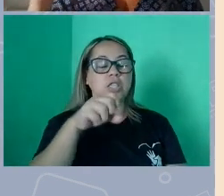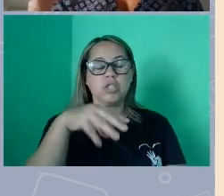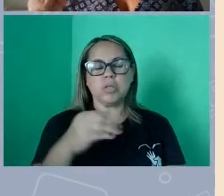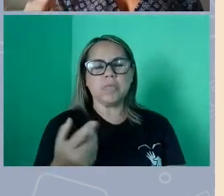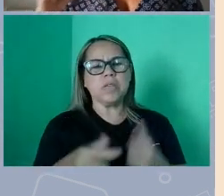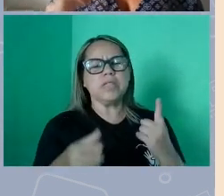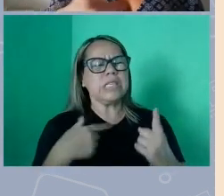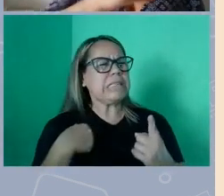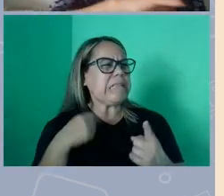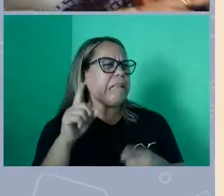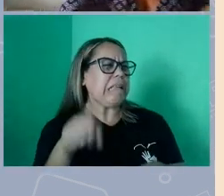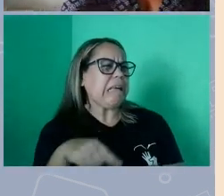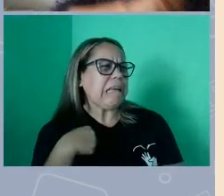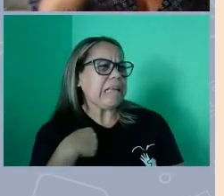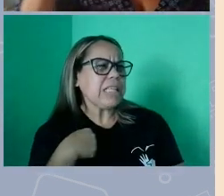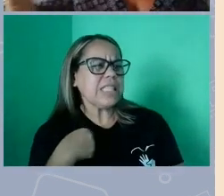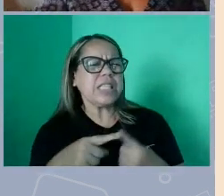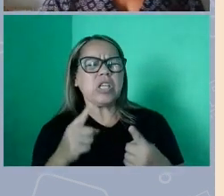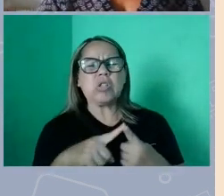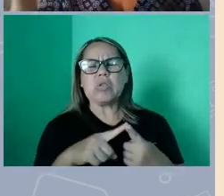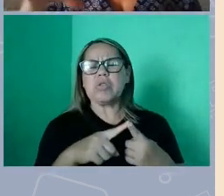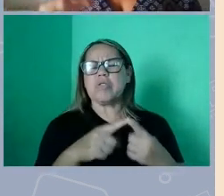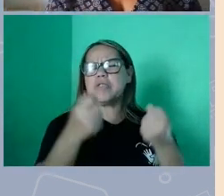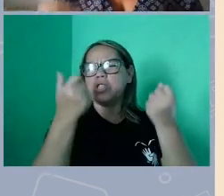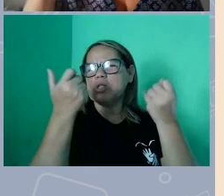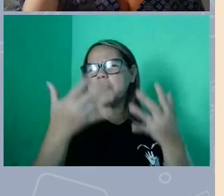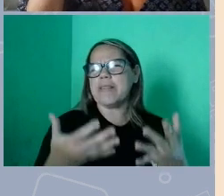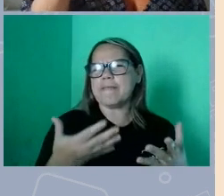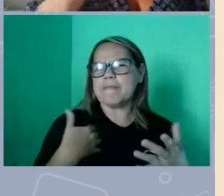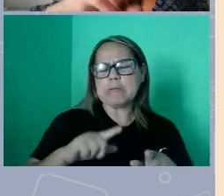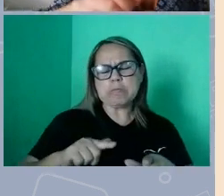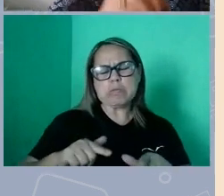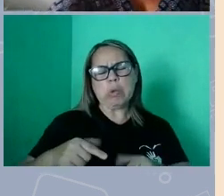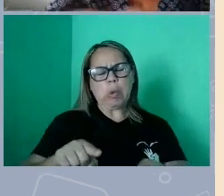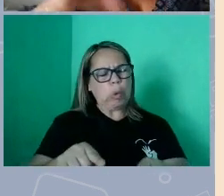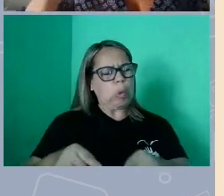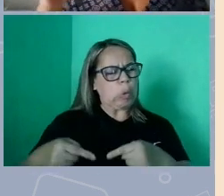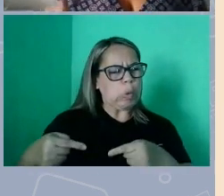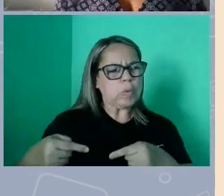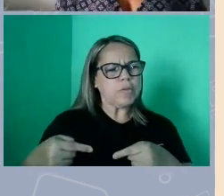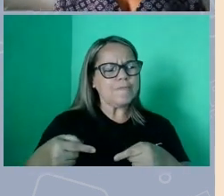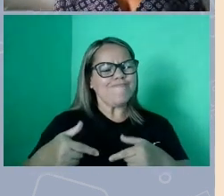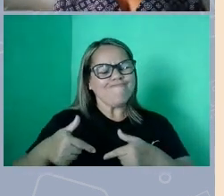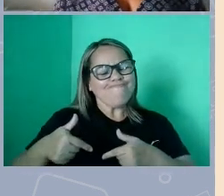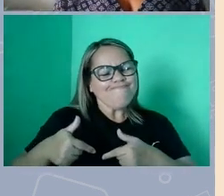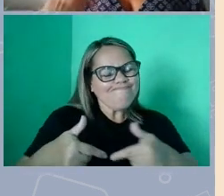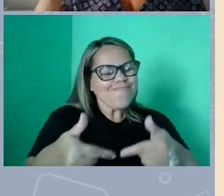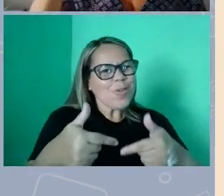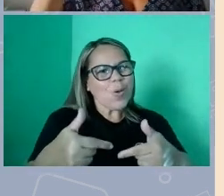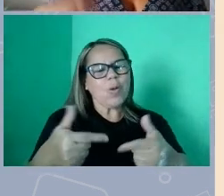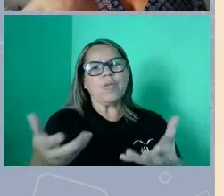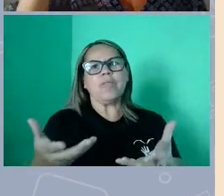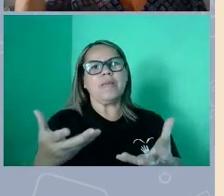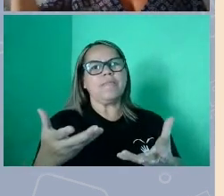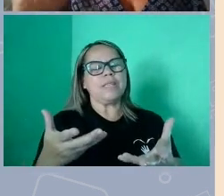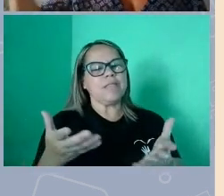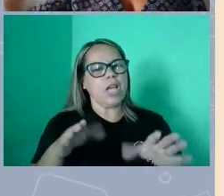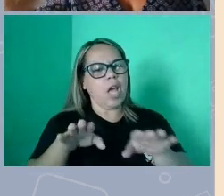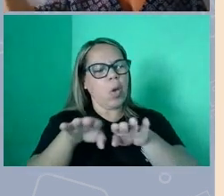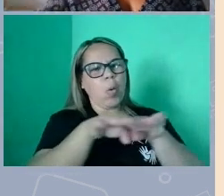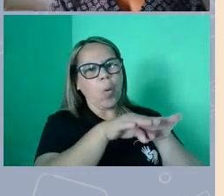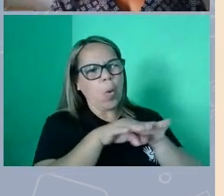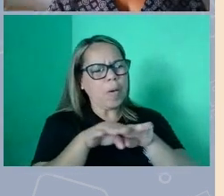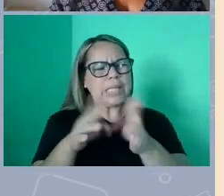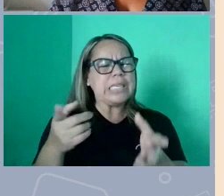será que dentro da perspectiva da luta de classes do marxismo a gente tem a preocupação com a observação